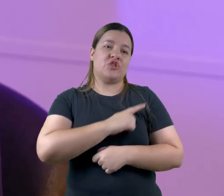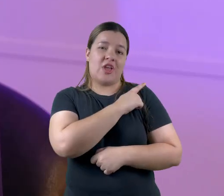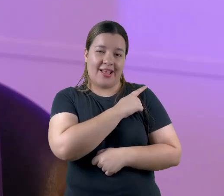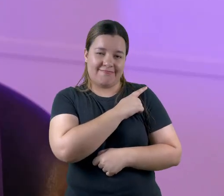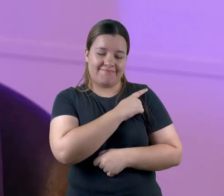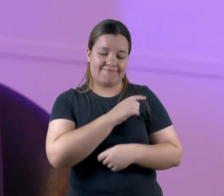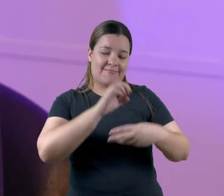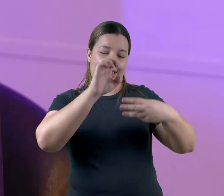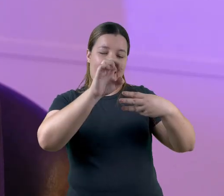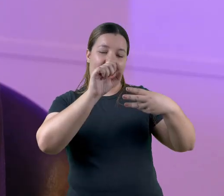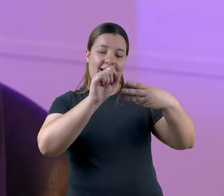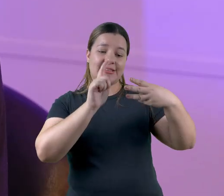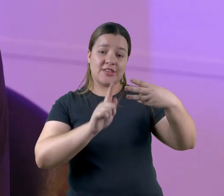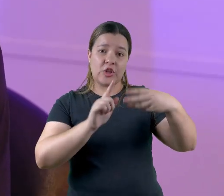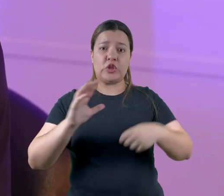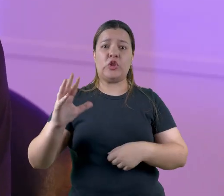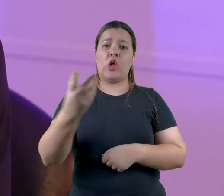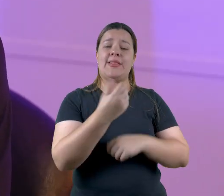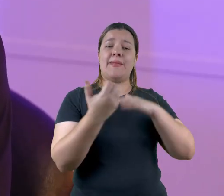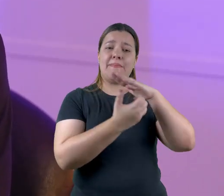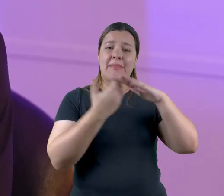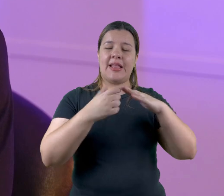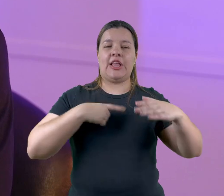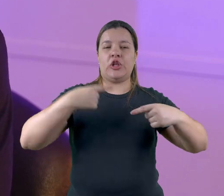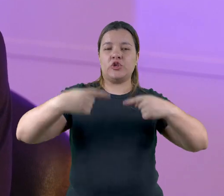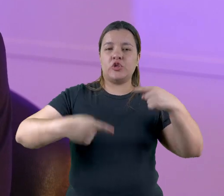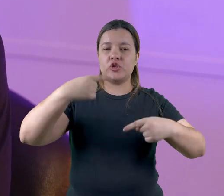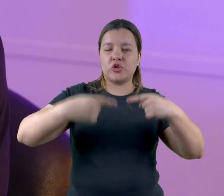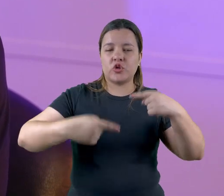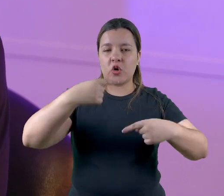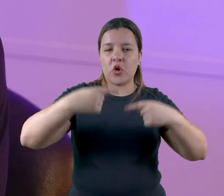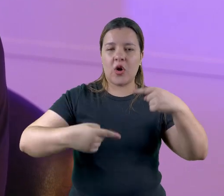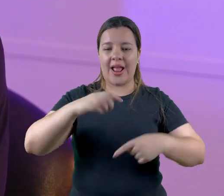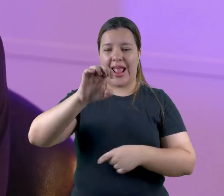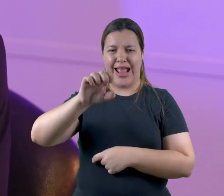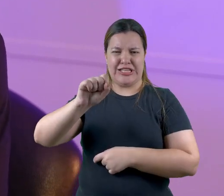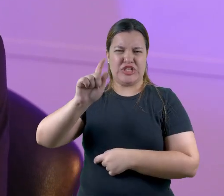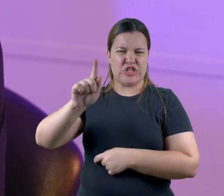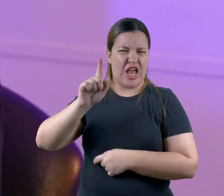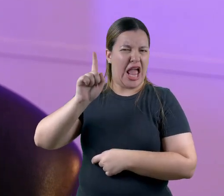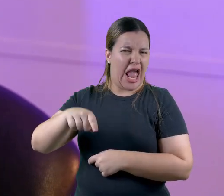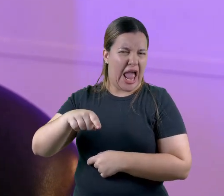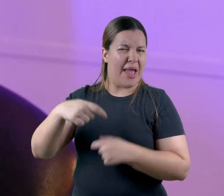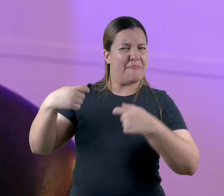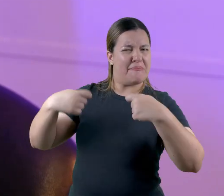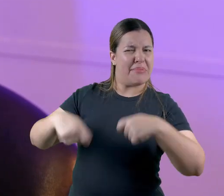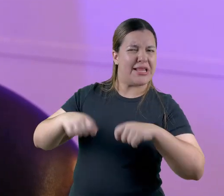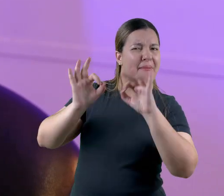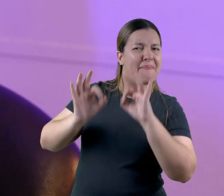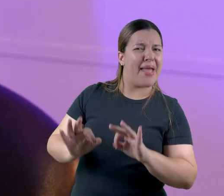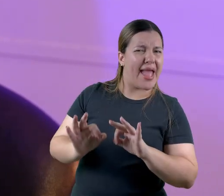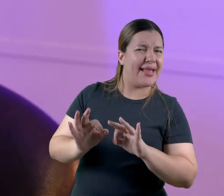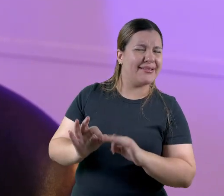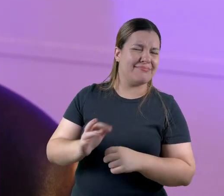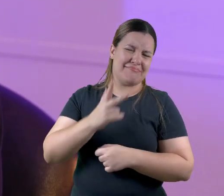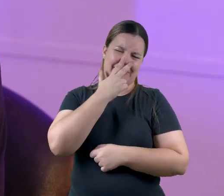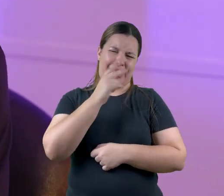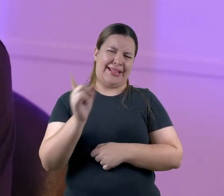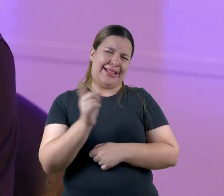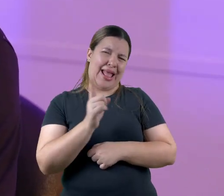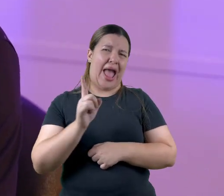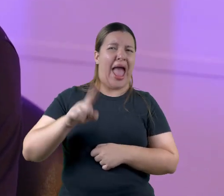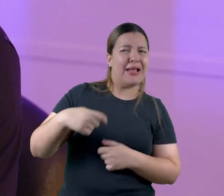government né Toda empresa tem tem muita gente discutindo até se o SG é tão é necessário